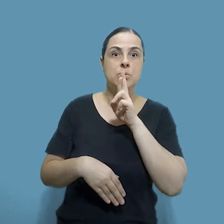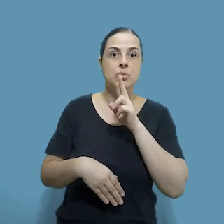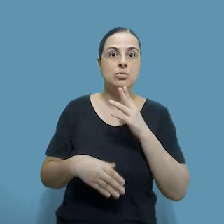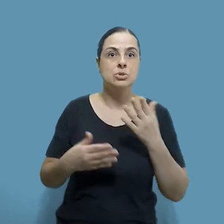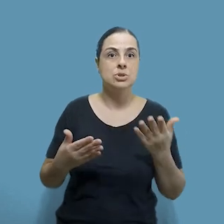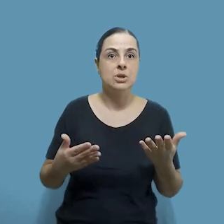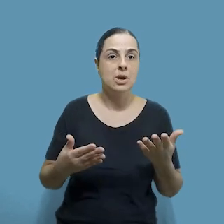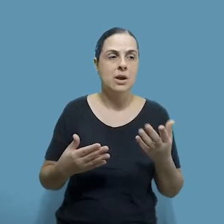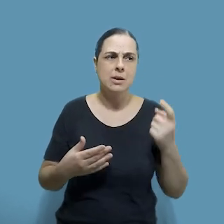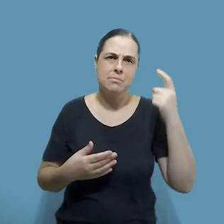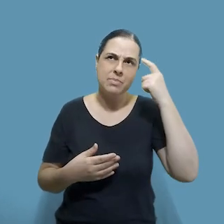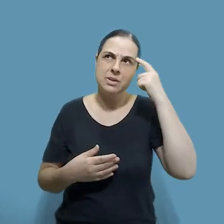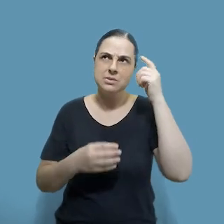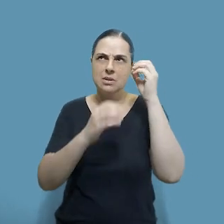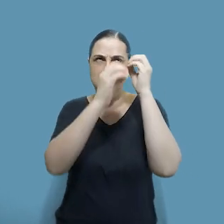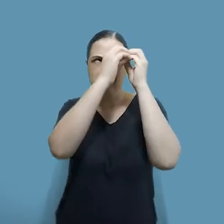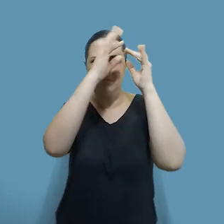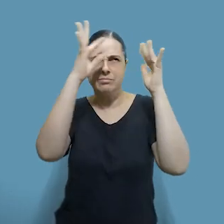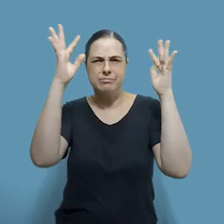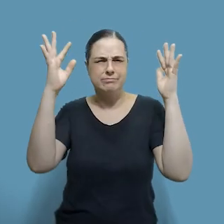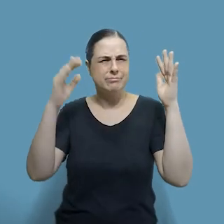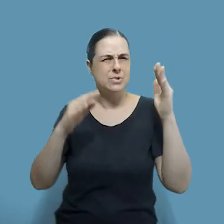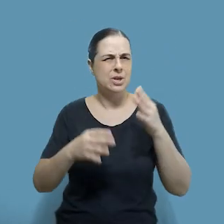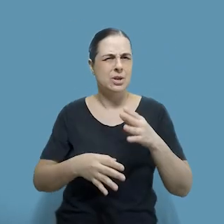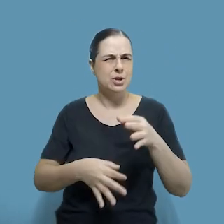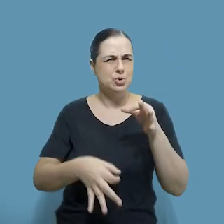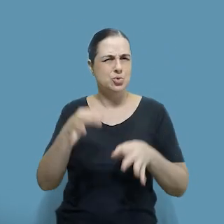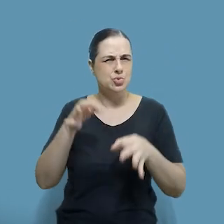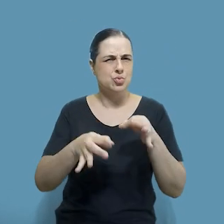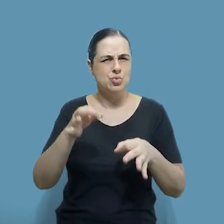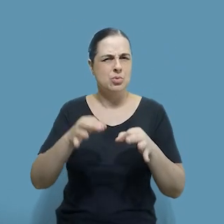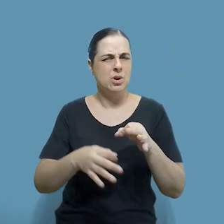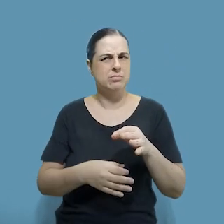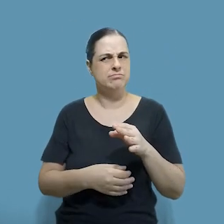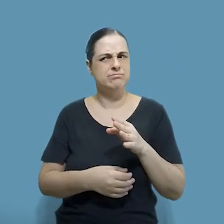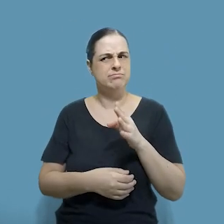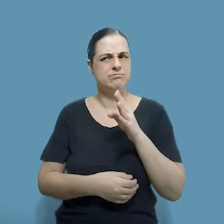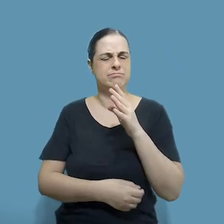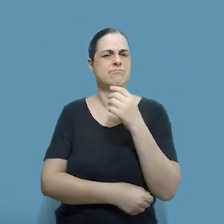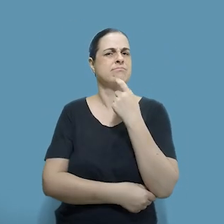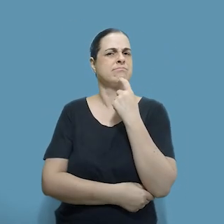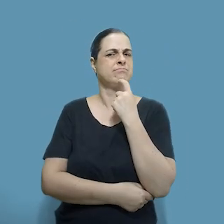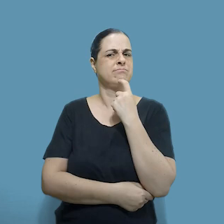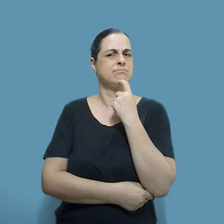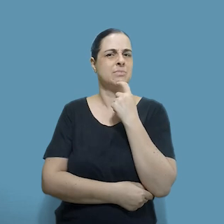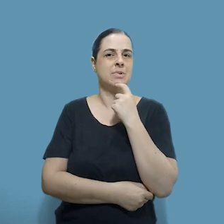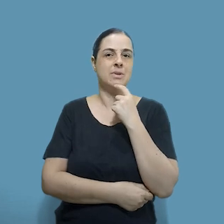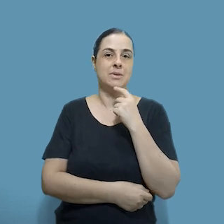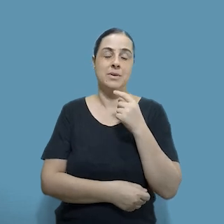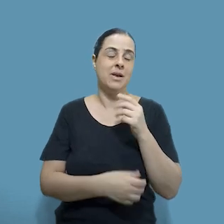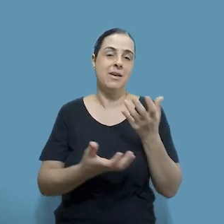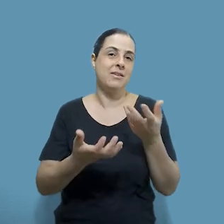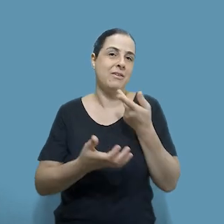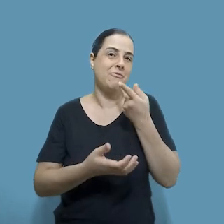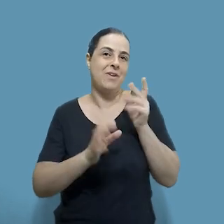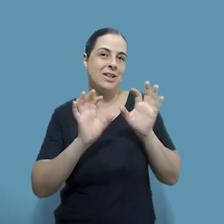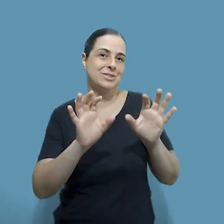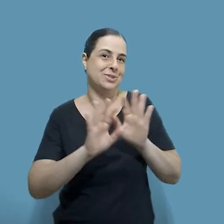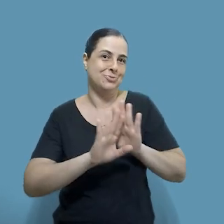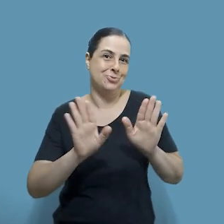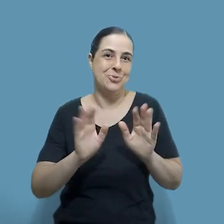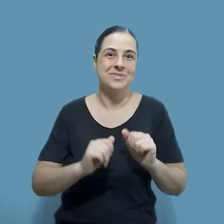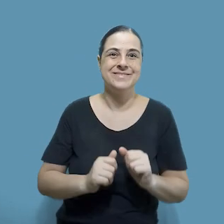cabeça e às vezes a gente não sabe, né, o que está acontecendo. É só isso. Fala, Cá. Não,